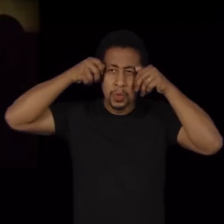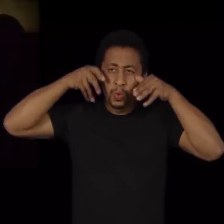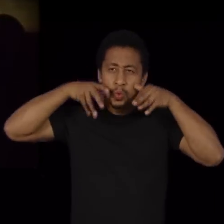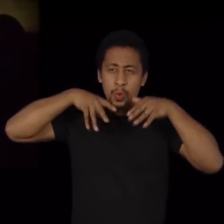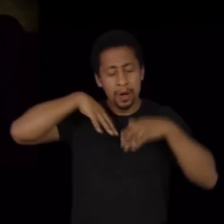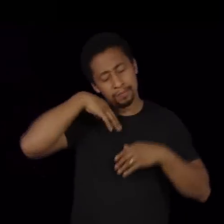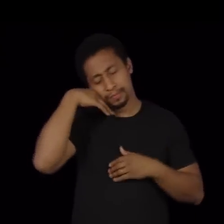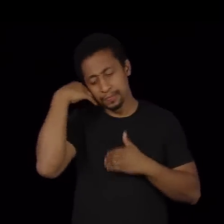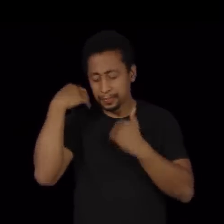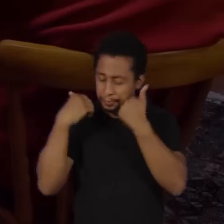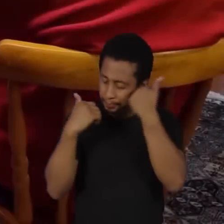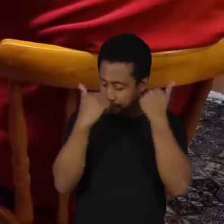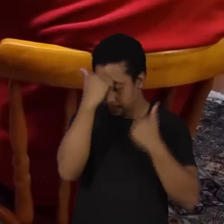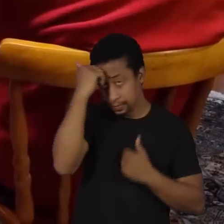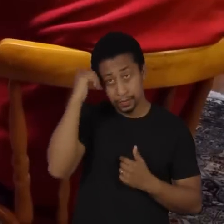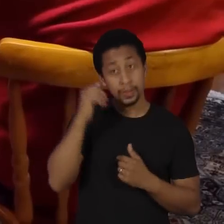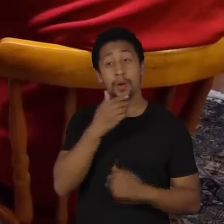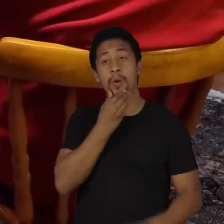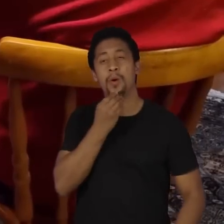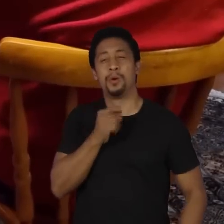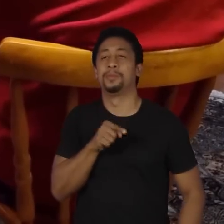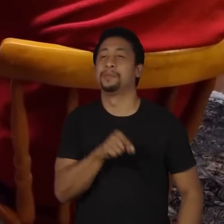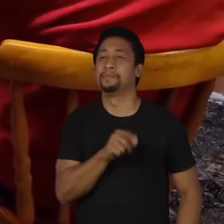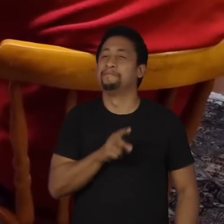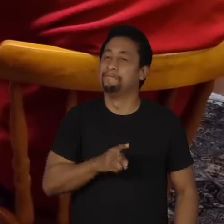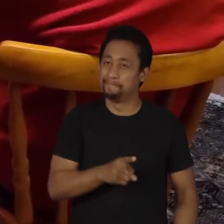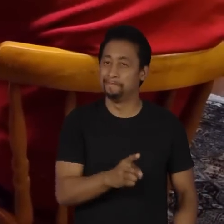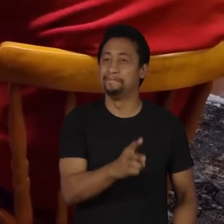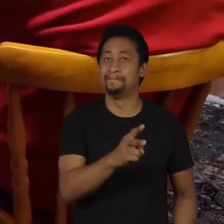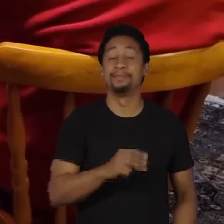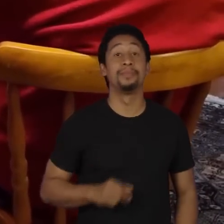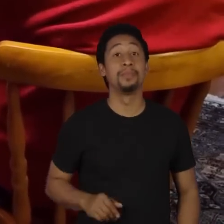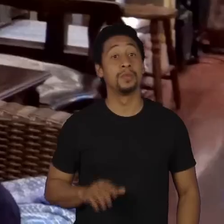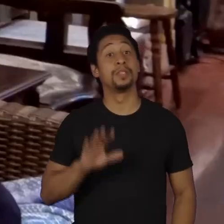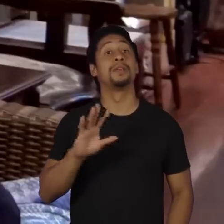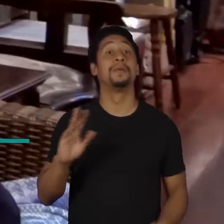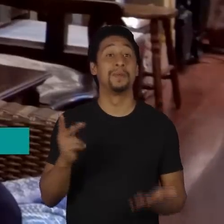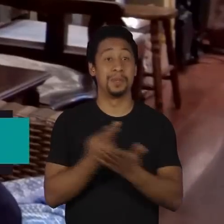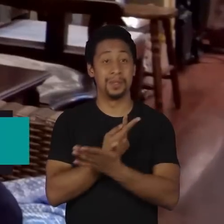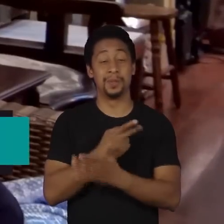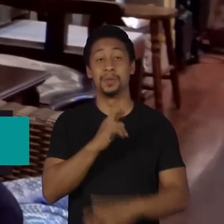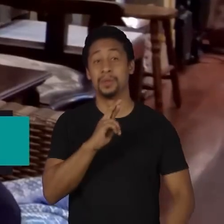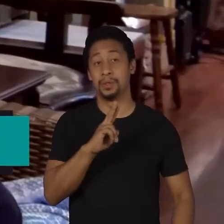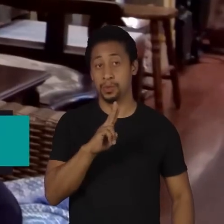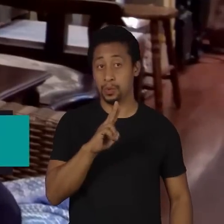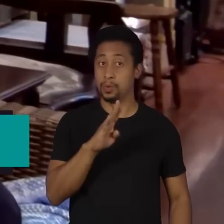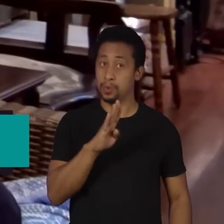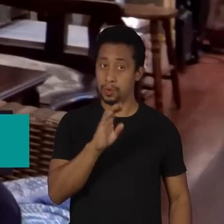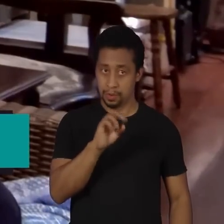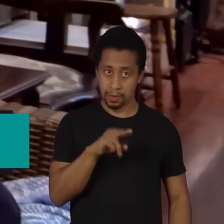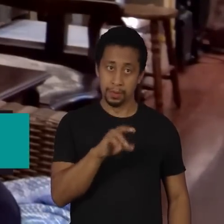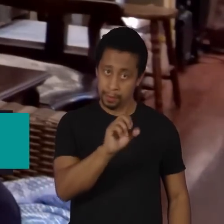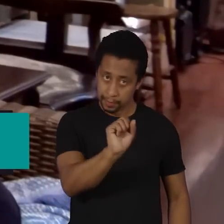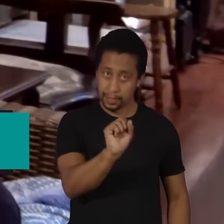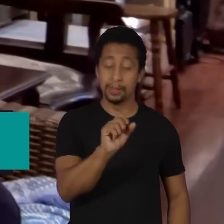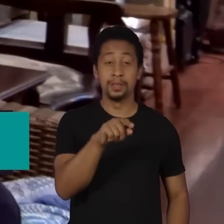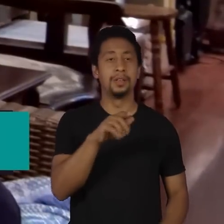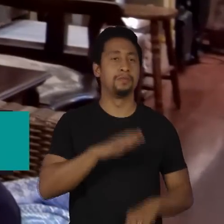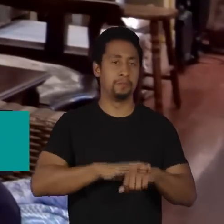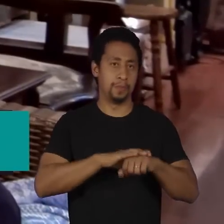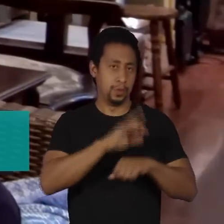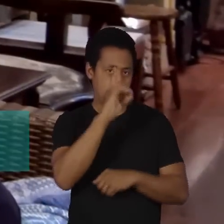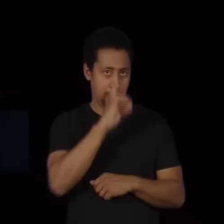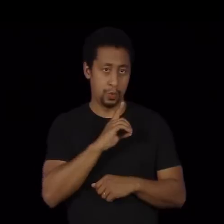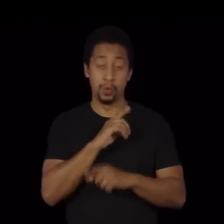homem. Rubens Rusch tinha dirigido Catastrofé. E a Maria Alice fazia aquele eu não, aquela